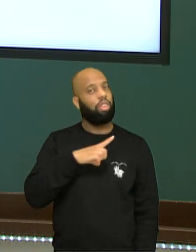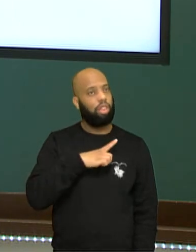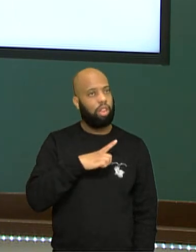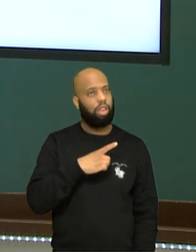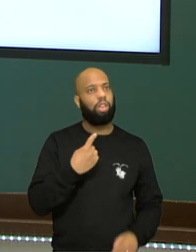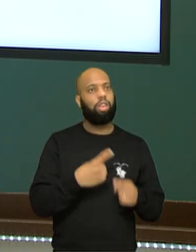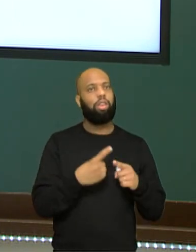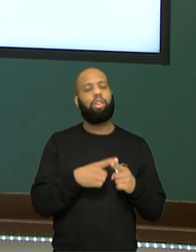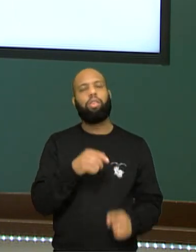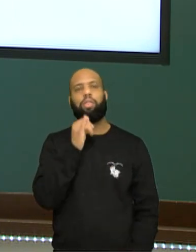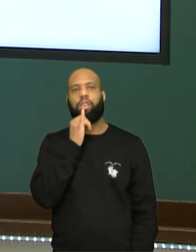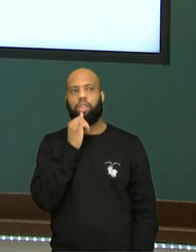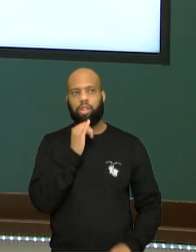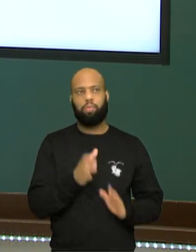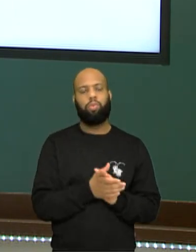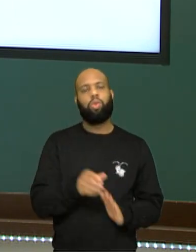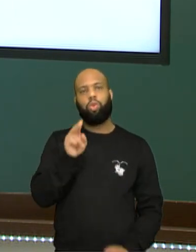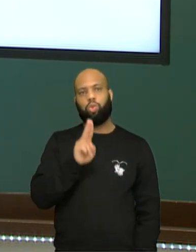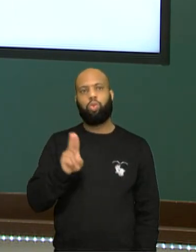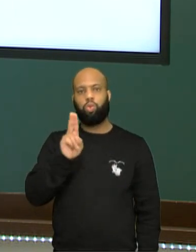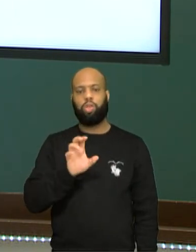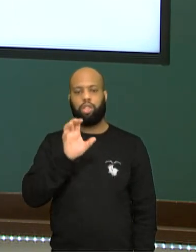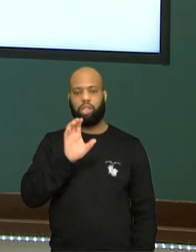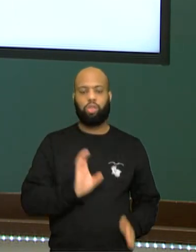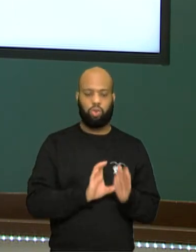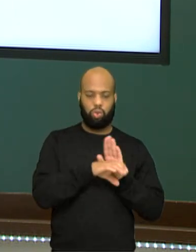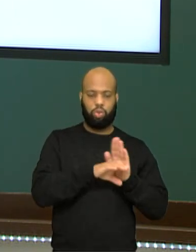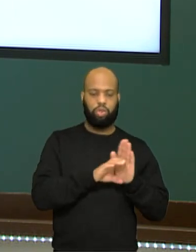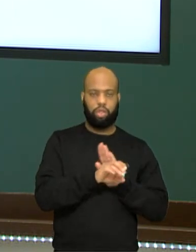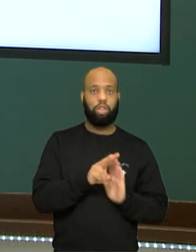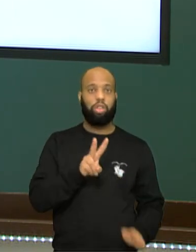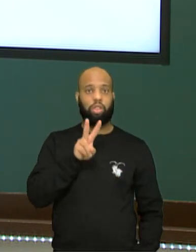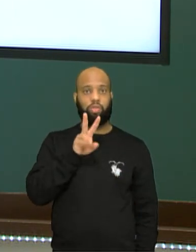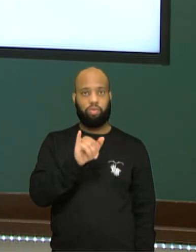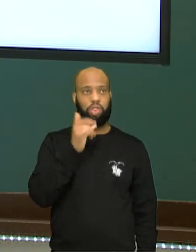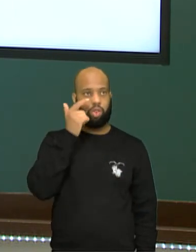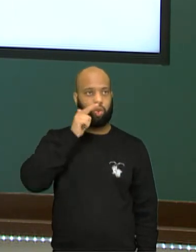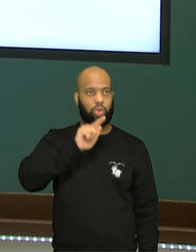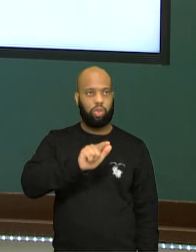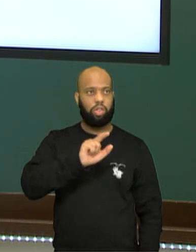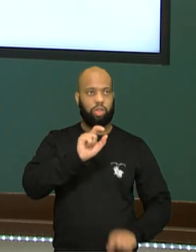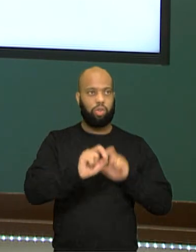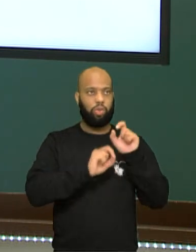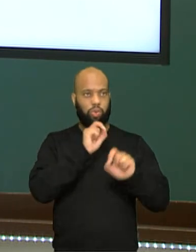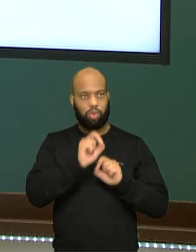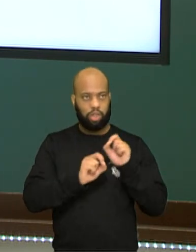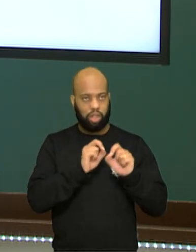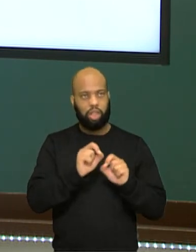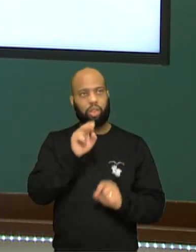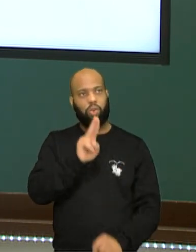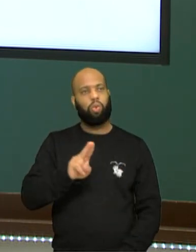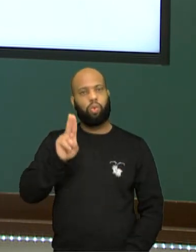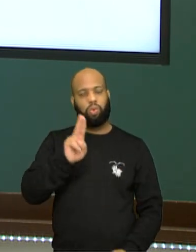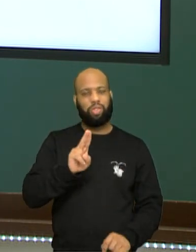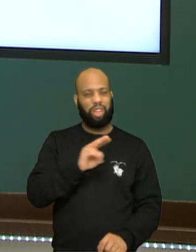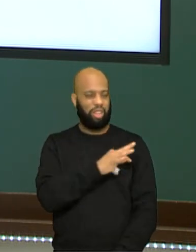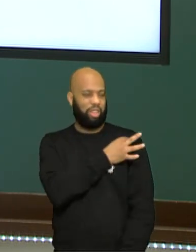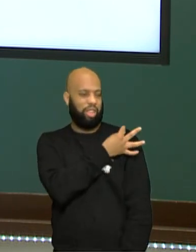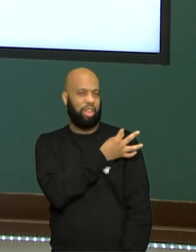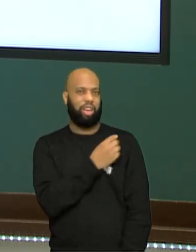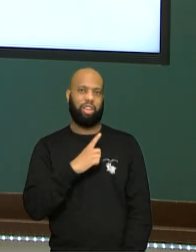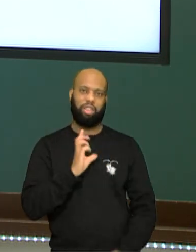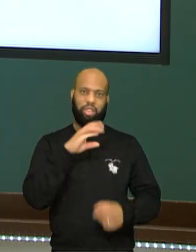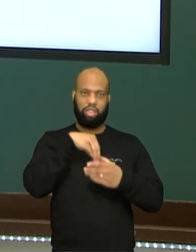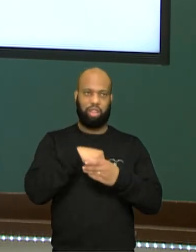esfera por exemplo é utilizado esses conceitos para chegar o que a gente chama de geodésicas que são utilizados por exemplo